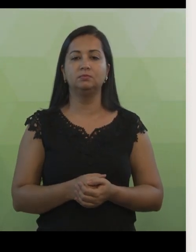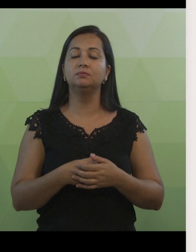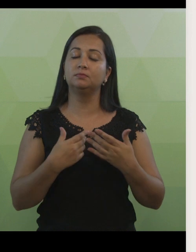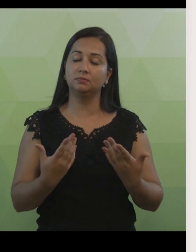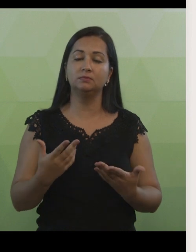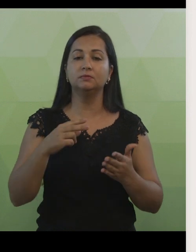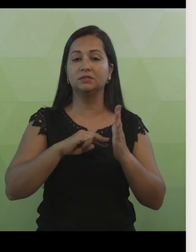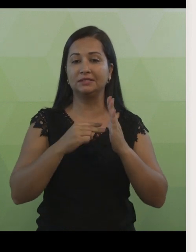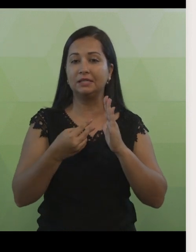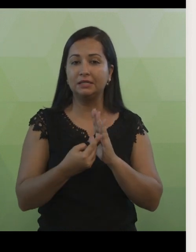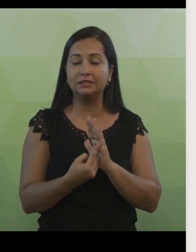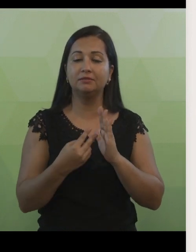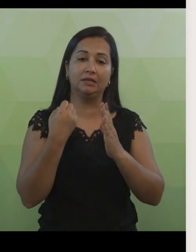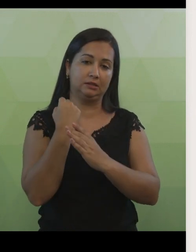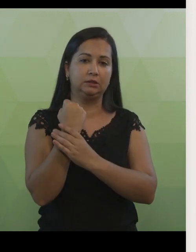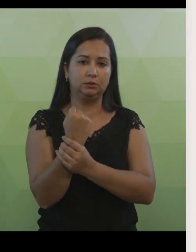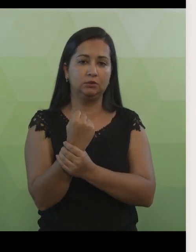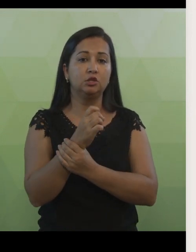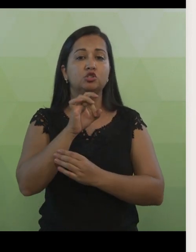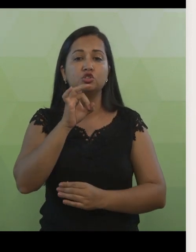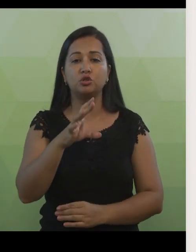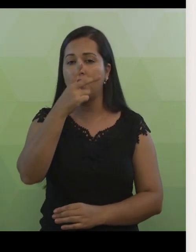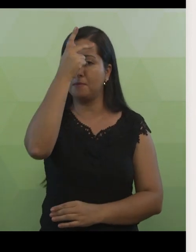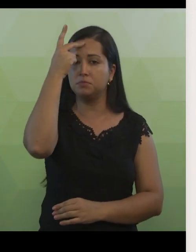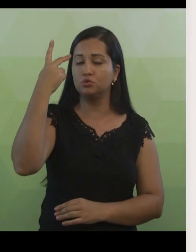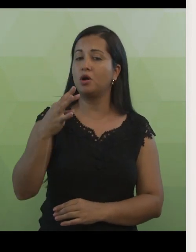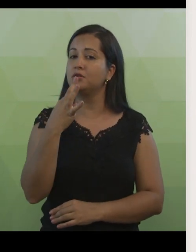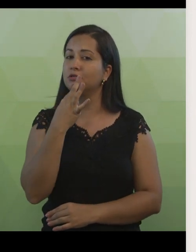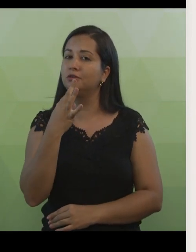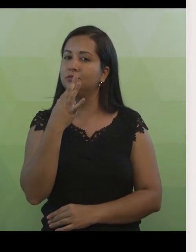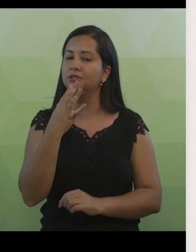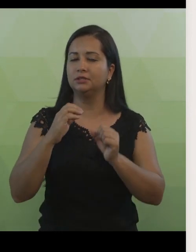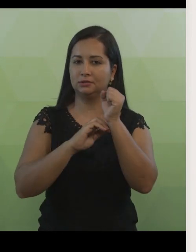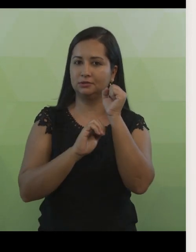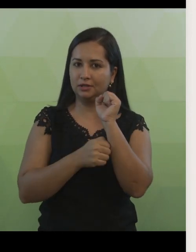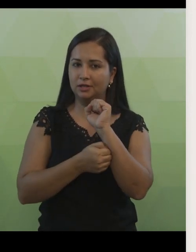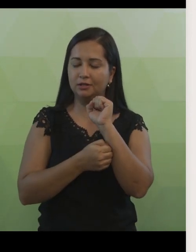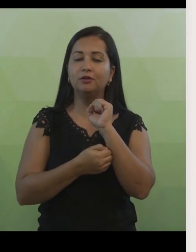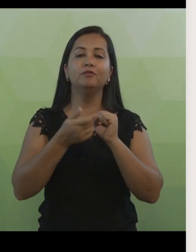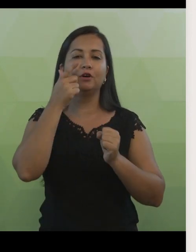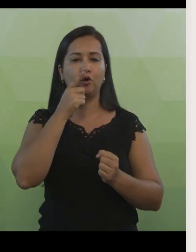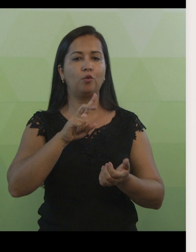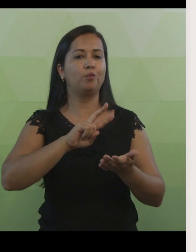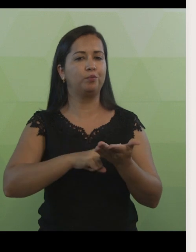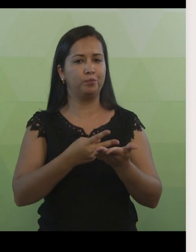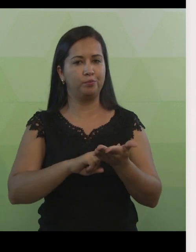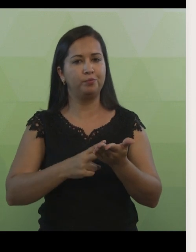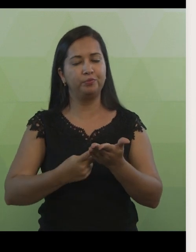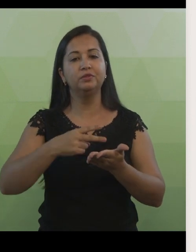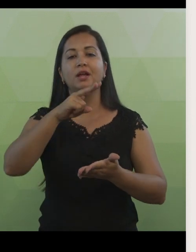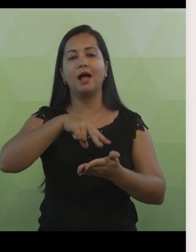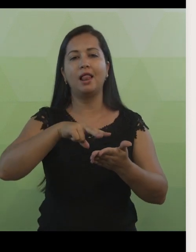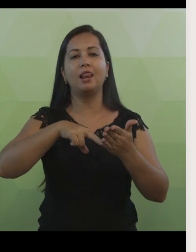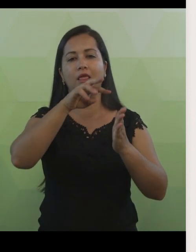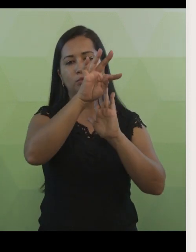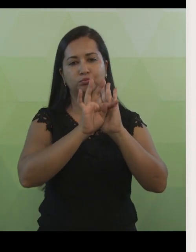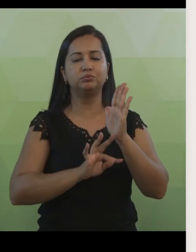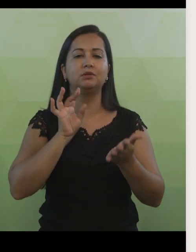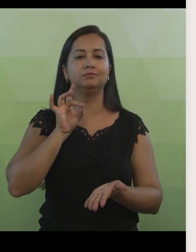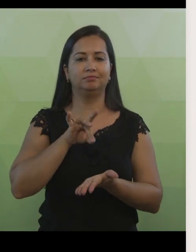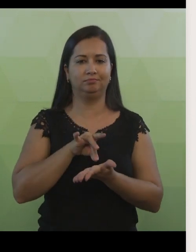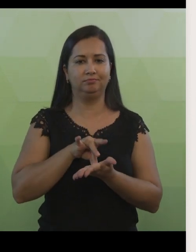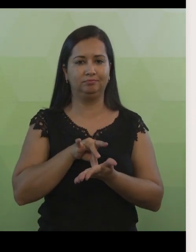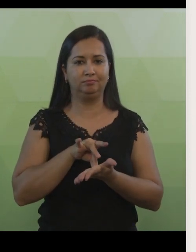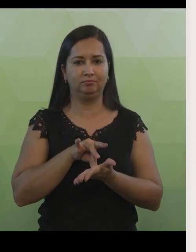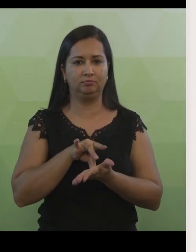quê? Só quem conhece a chave vai poderá ler o texto original. Então